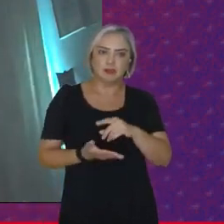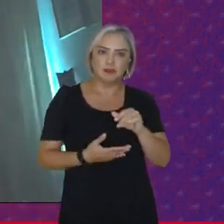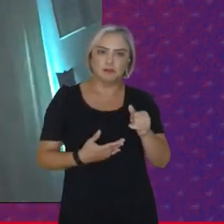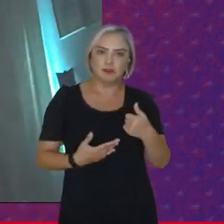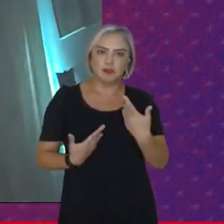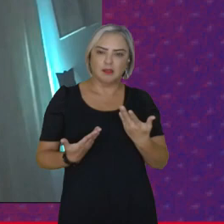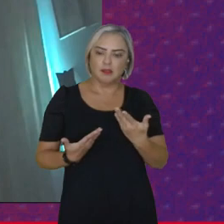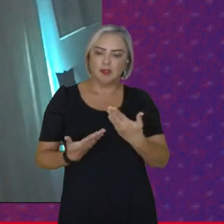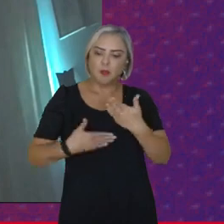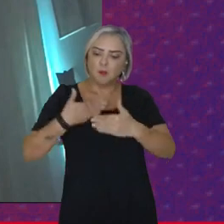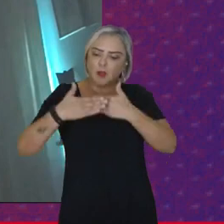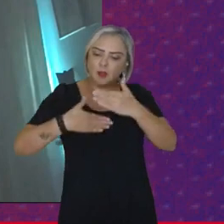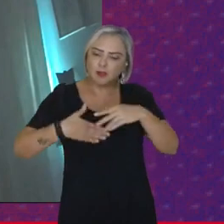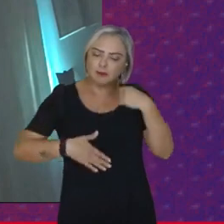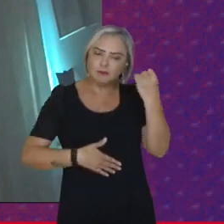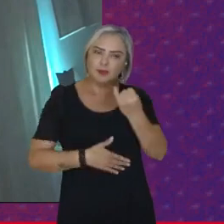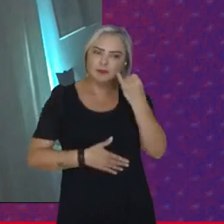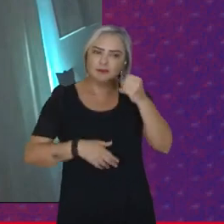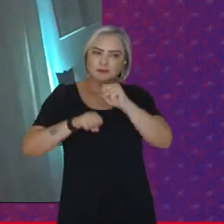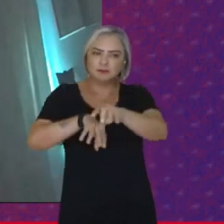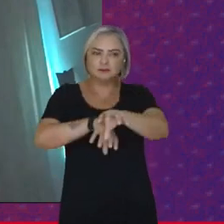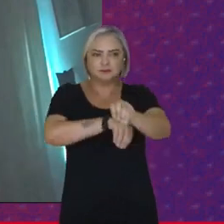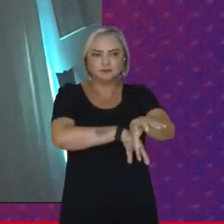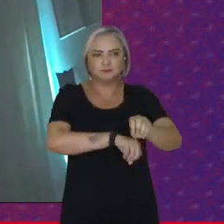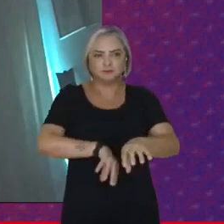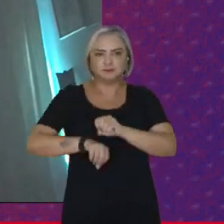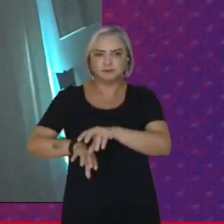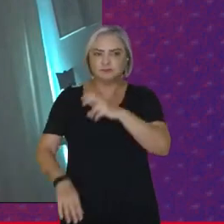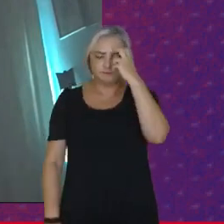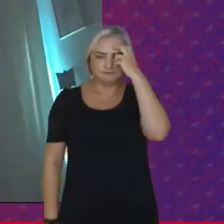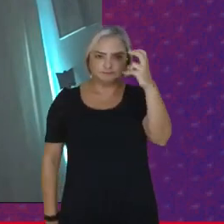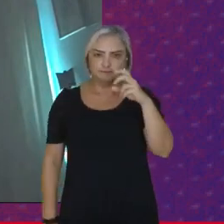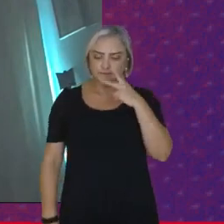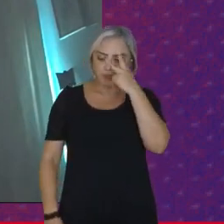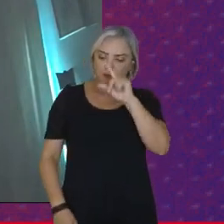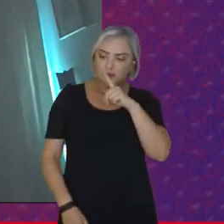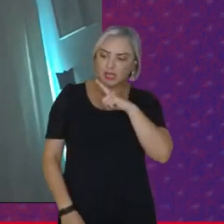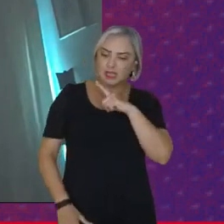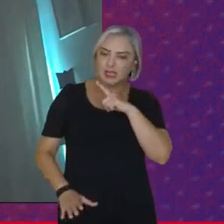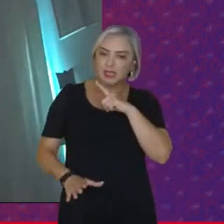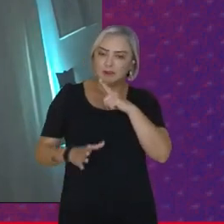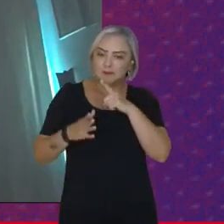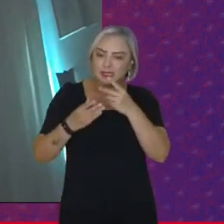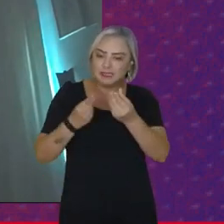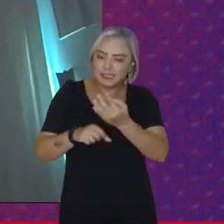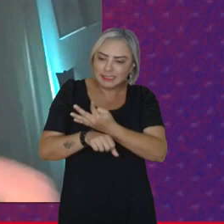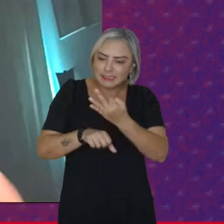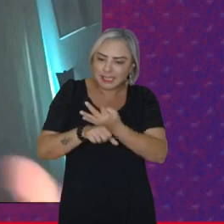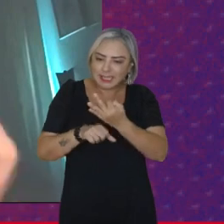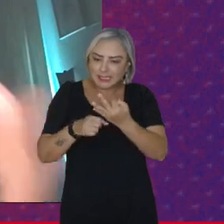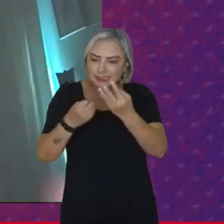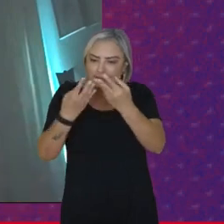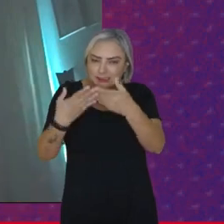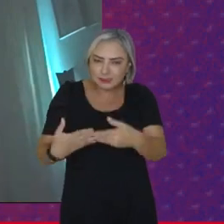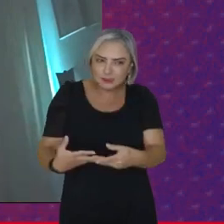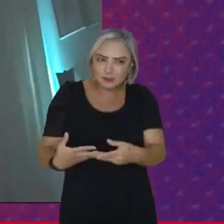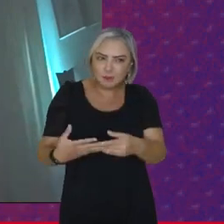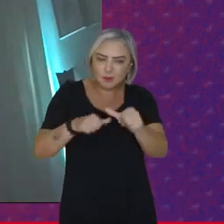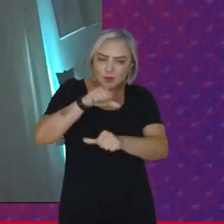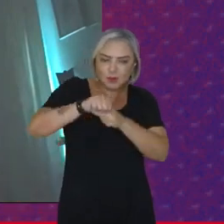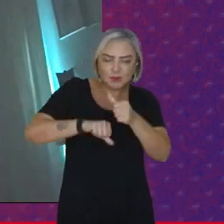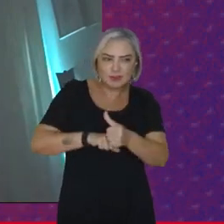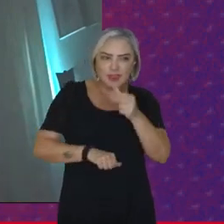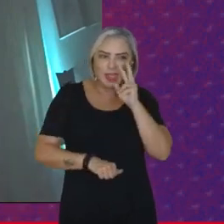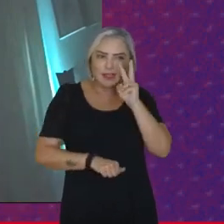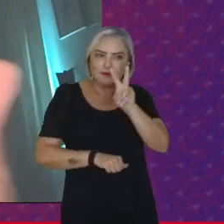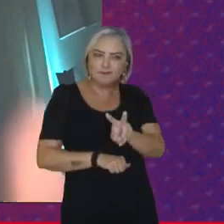processo de formação, a importância da educação, da cultura, para desconstruir essa forma de ver o